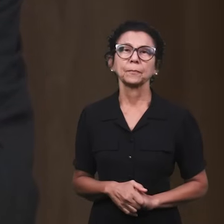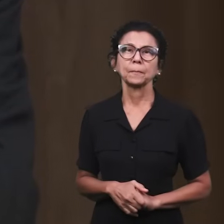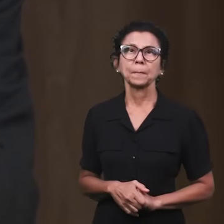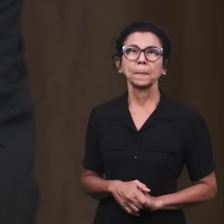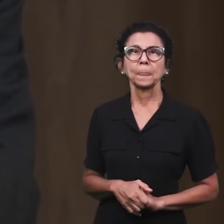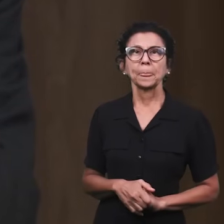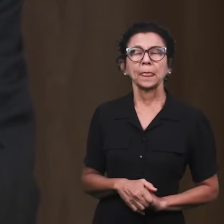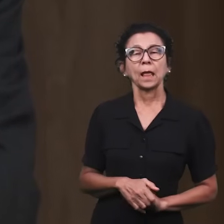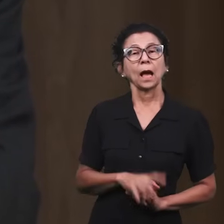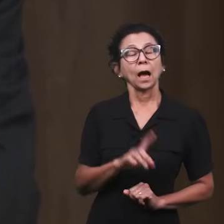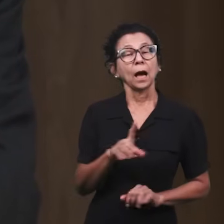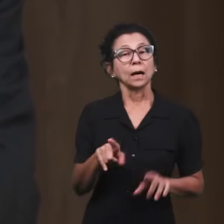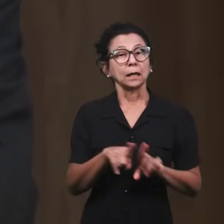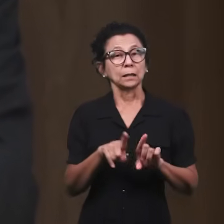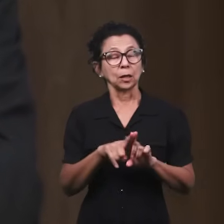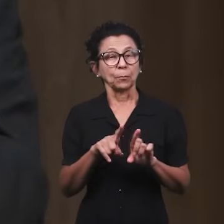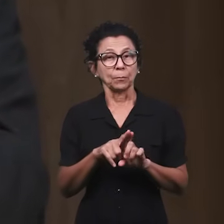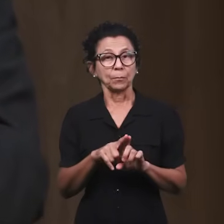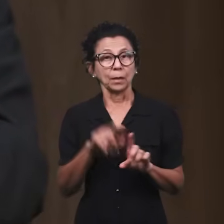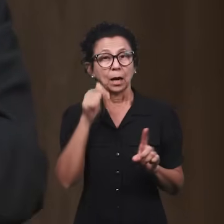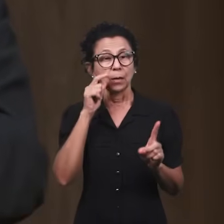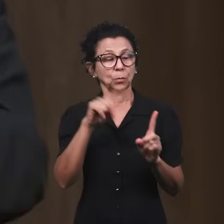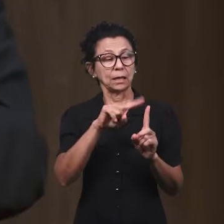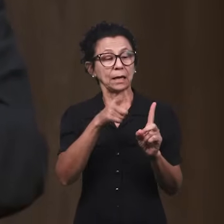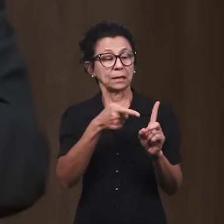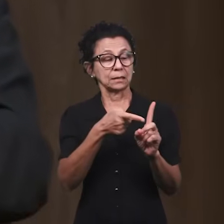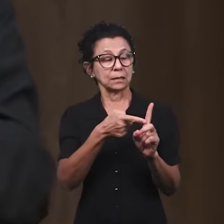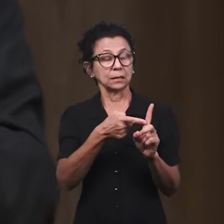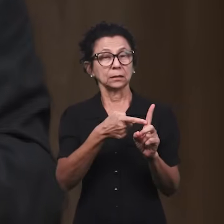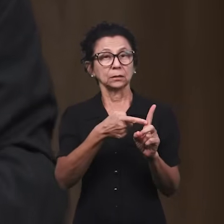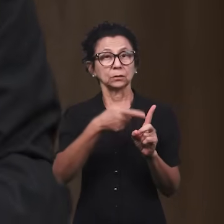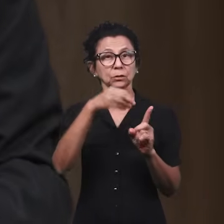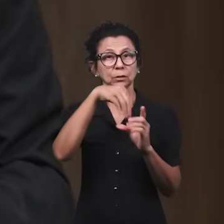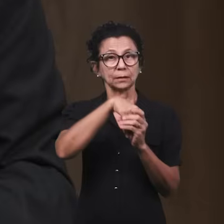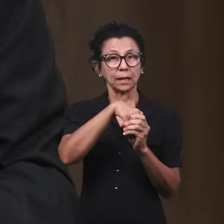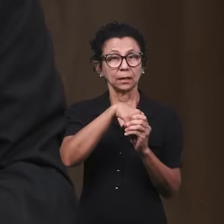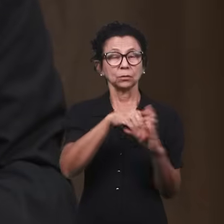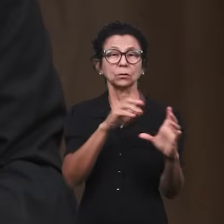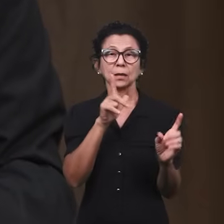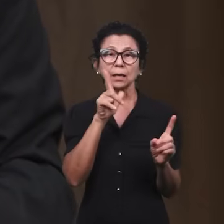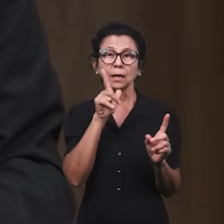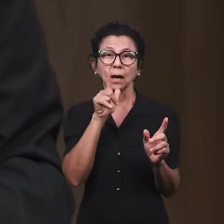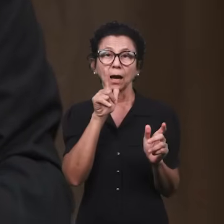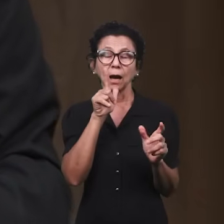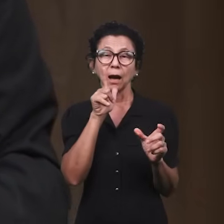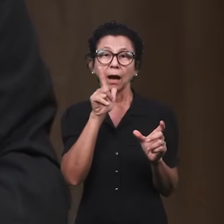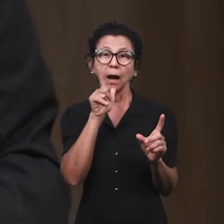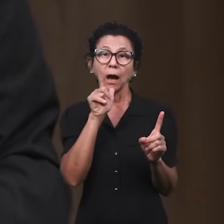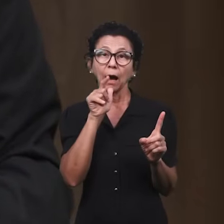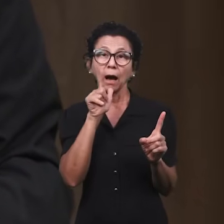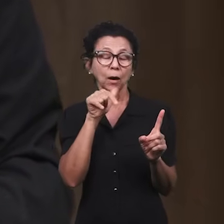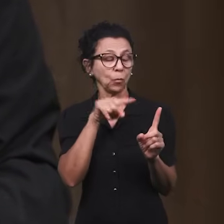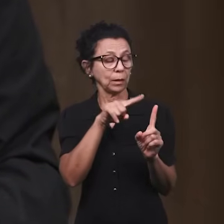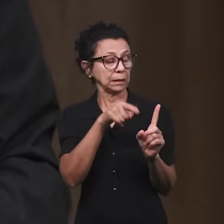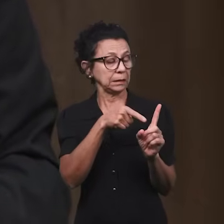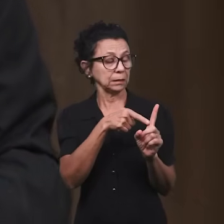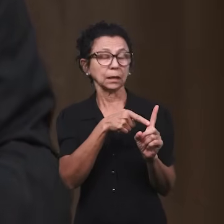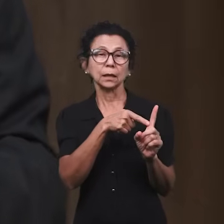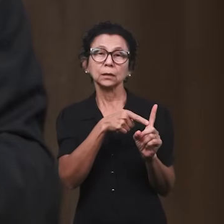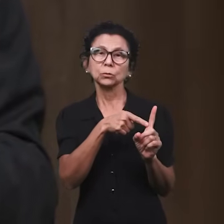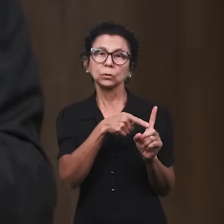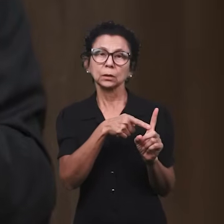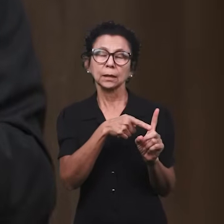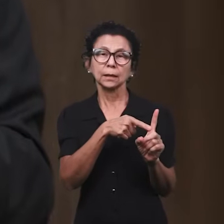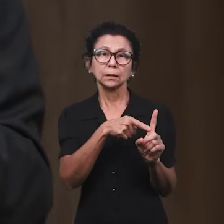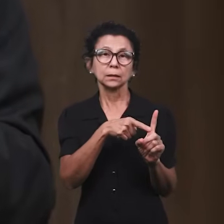a gestante, né, tem a questão da água, porque a água é um ótimo condutor de radiação e de som, por exemplo.